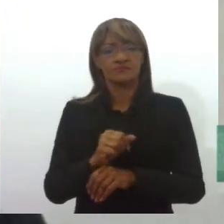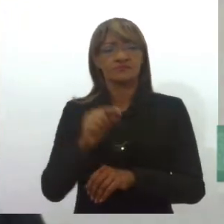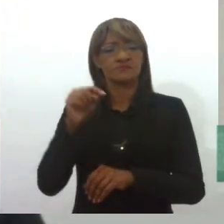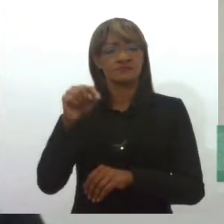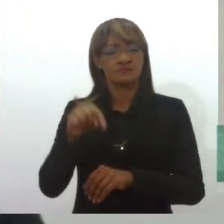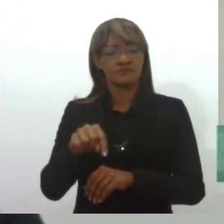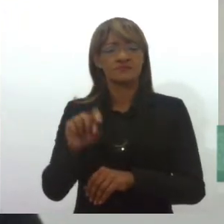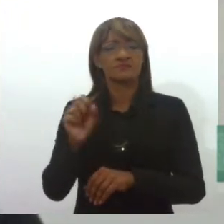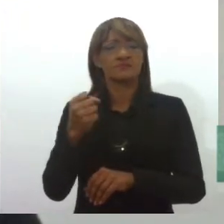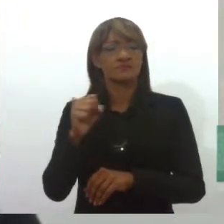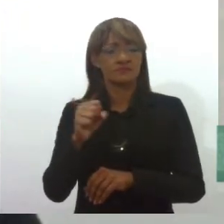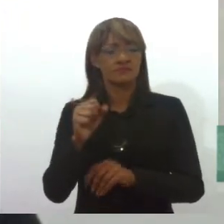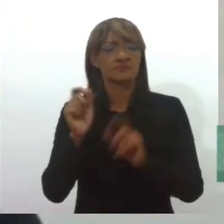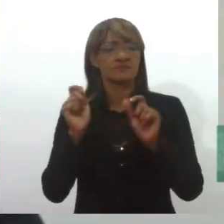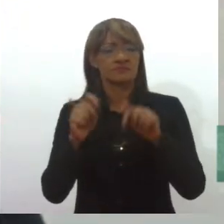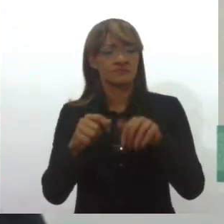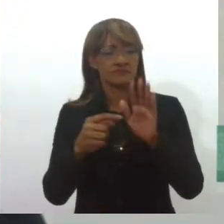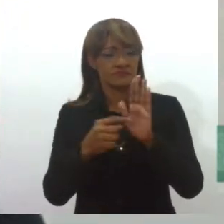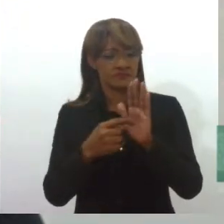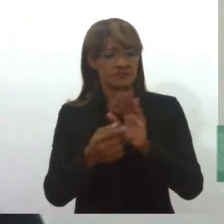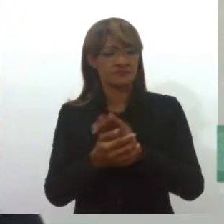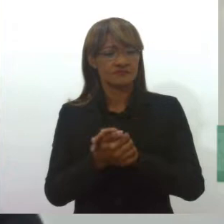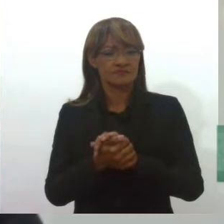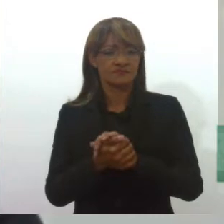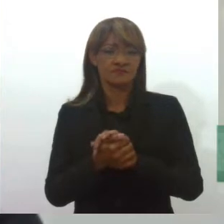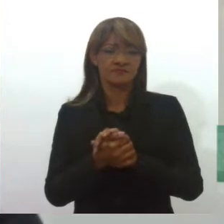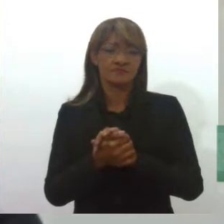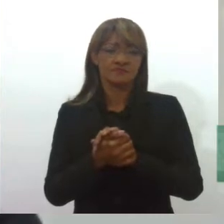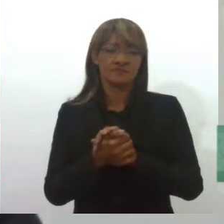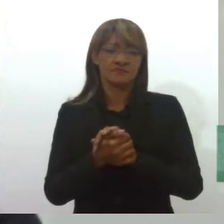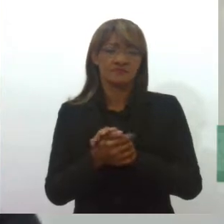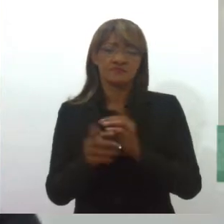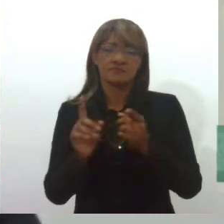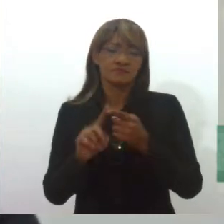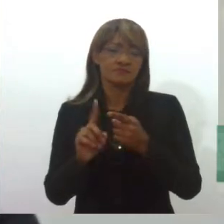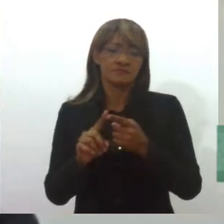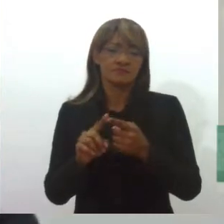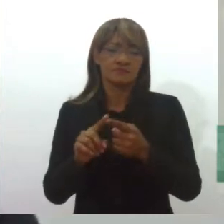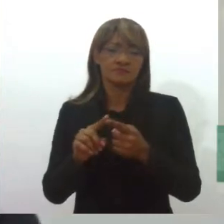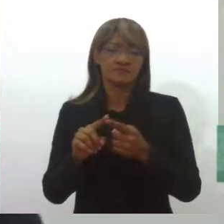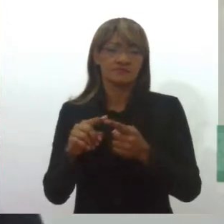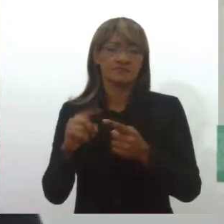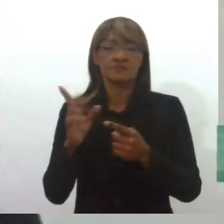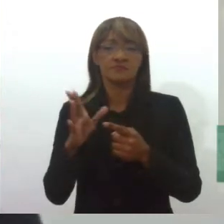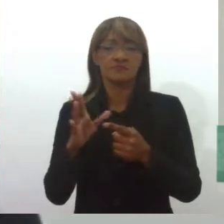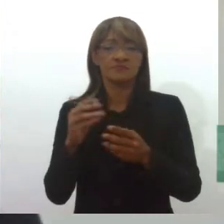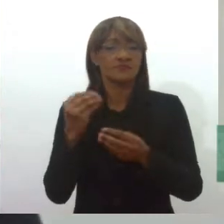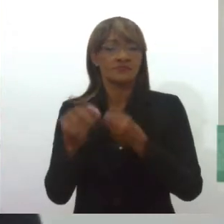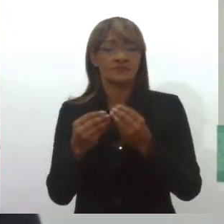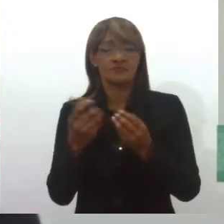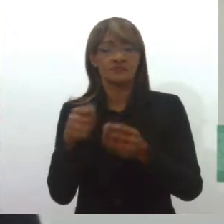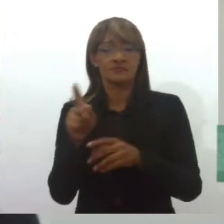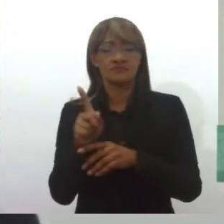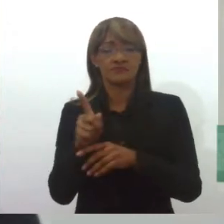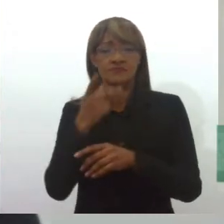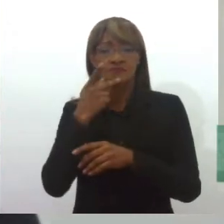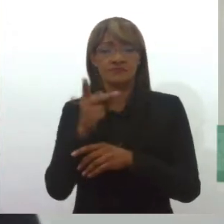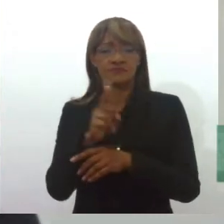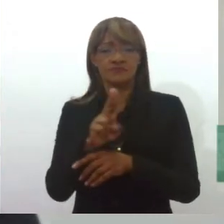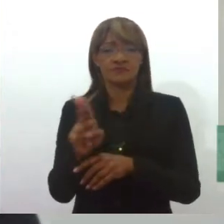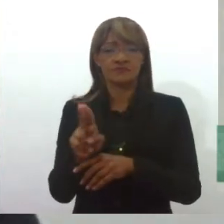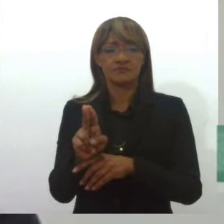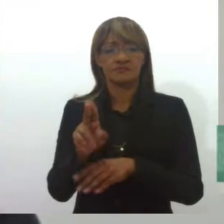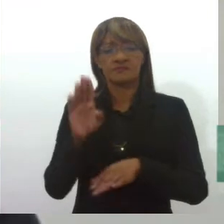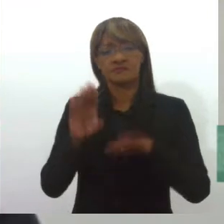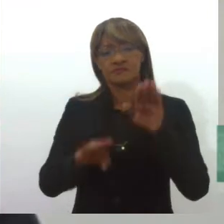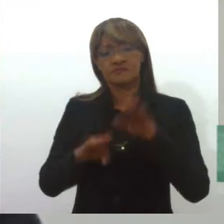estado de Sergipe, que é o Disque Denúncia Estadual. Esses dois instrumentos, eles são instrumentos anônimos. E muita gente tem vindo